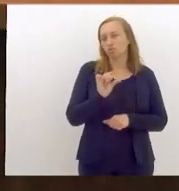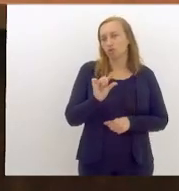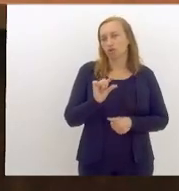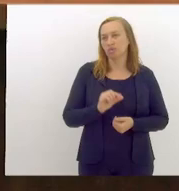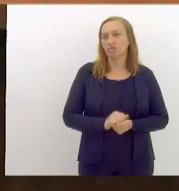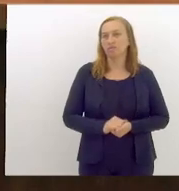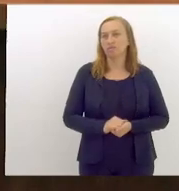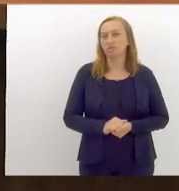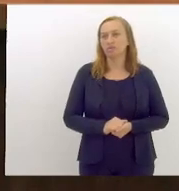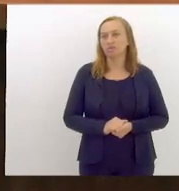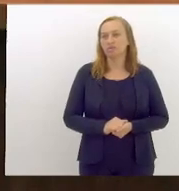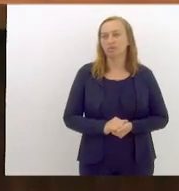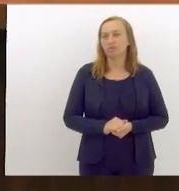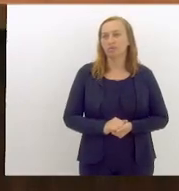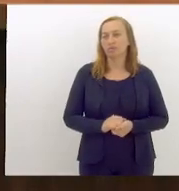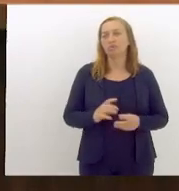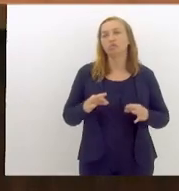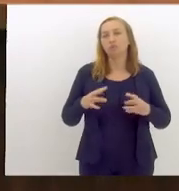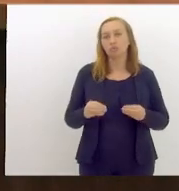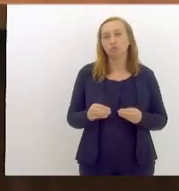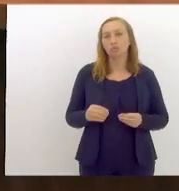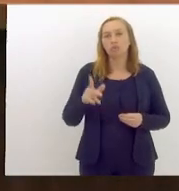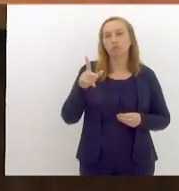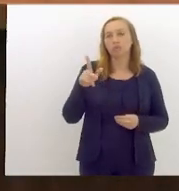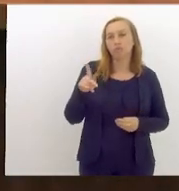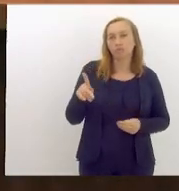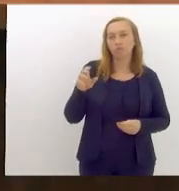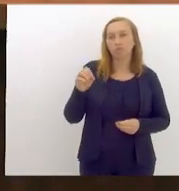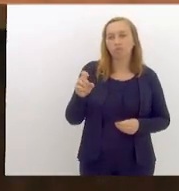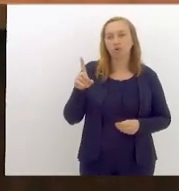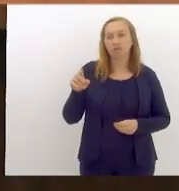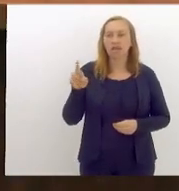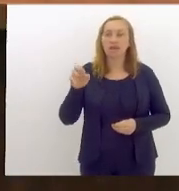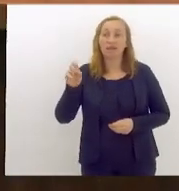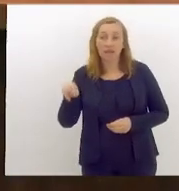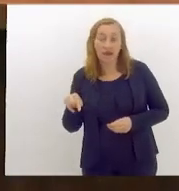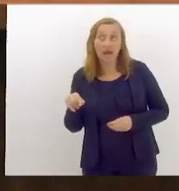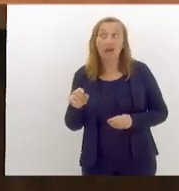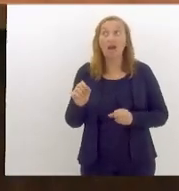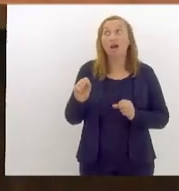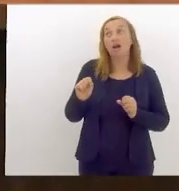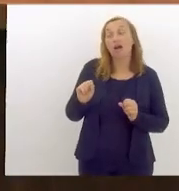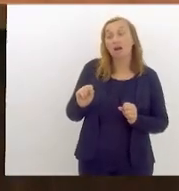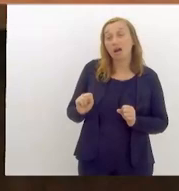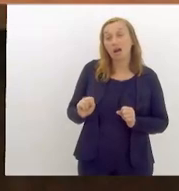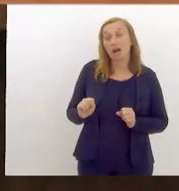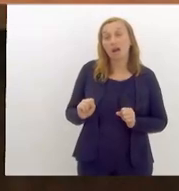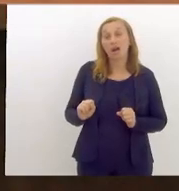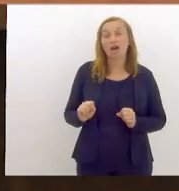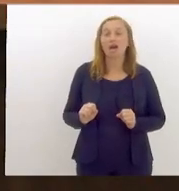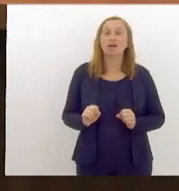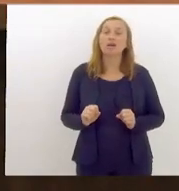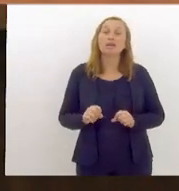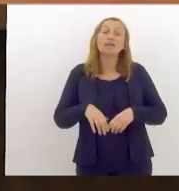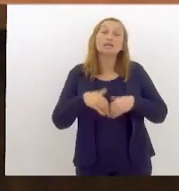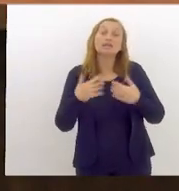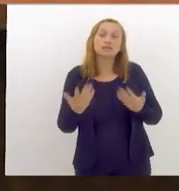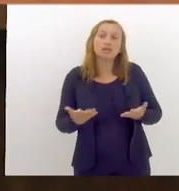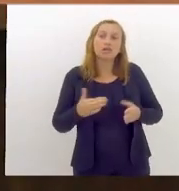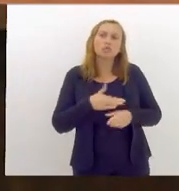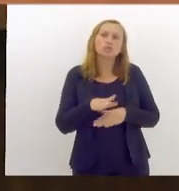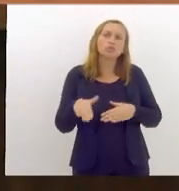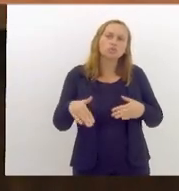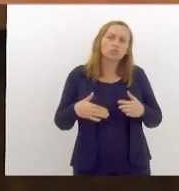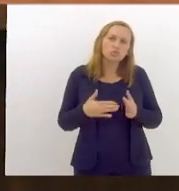pouquinho tudo poderá deverá por se acaso então todos